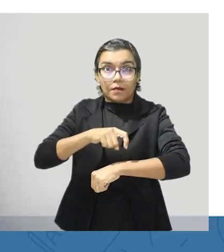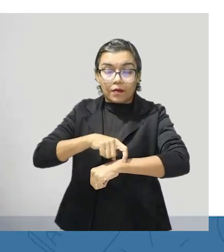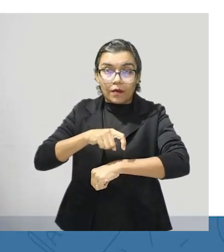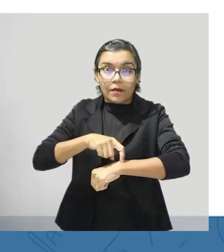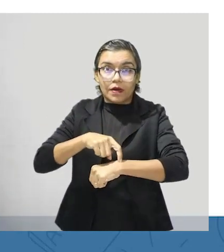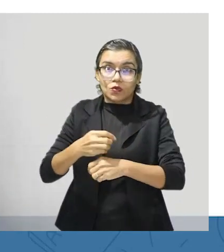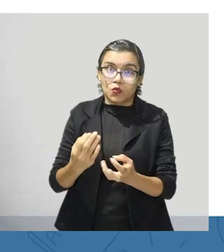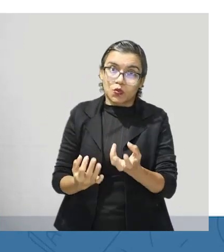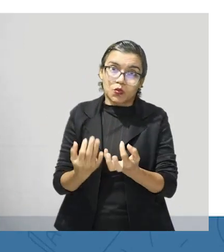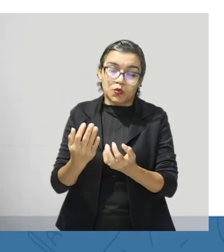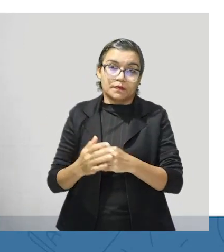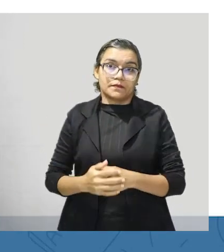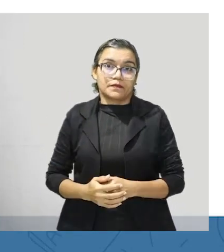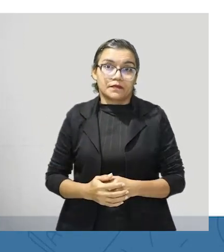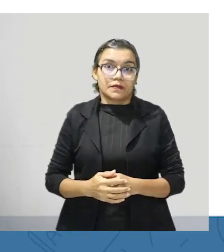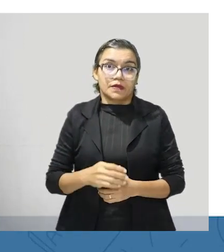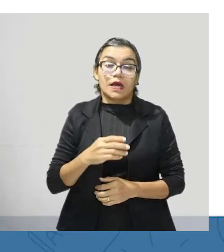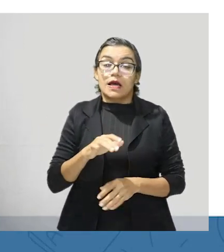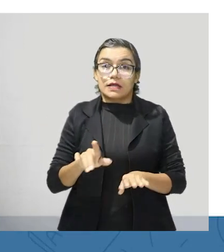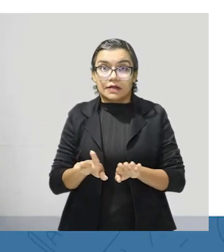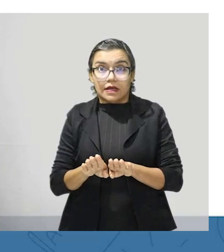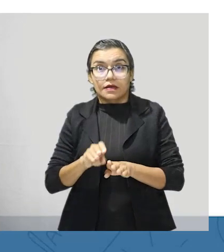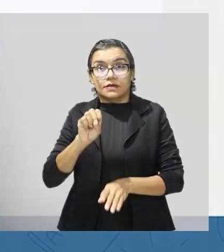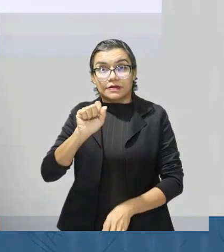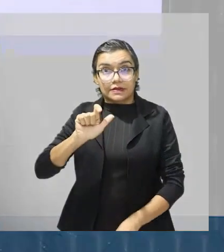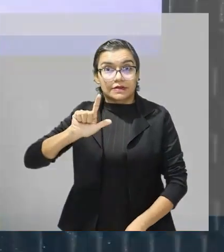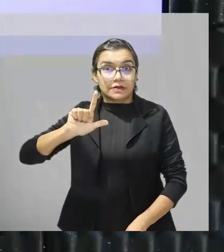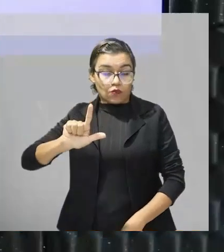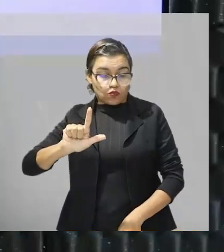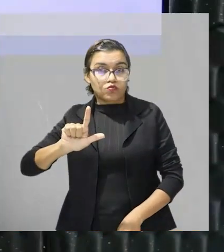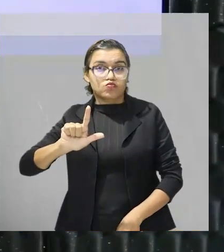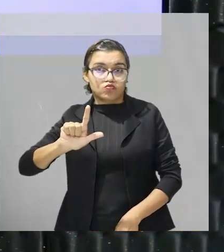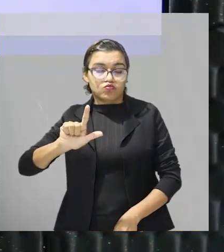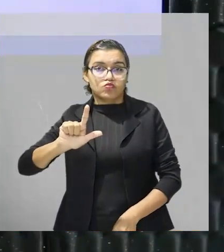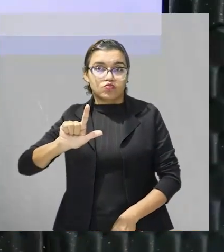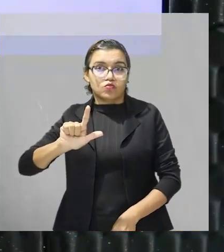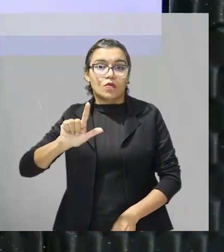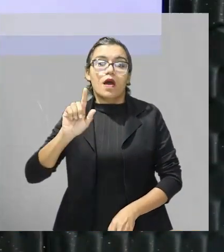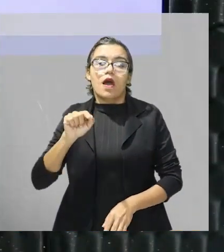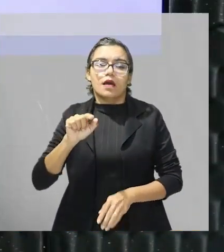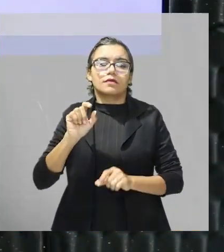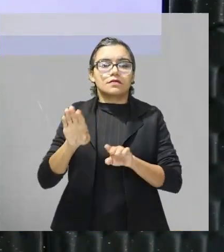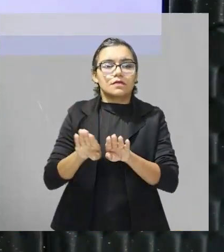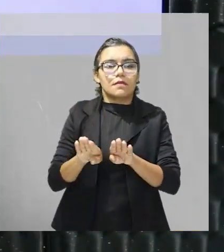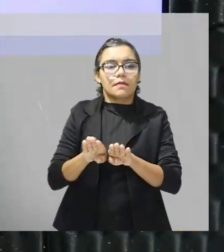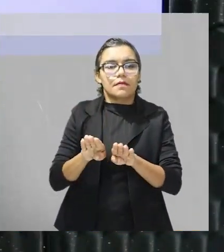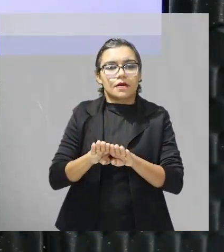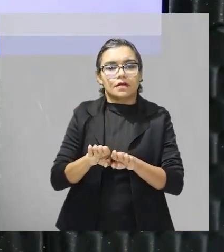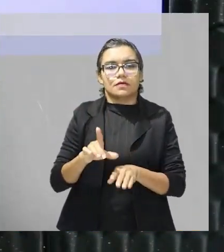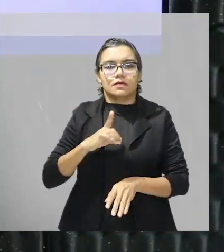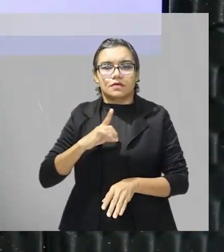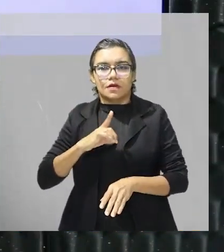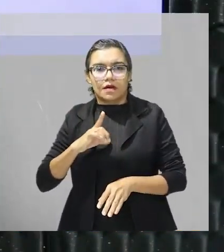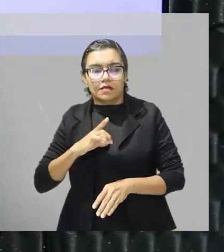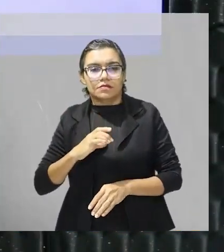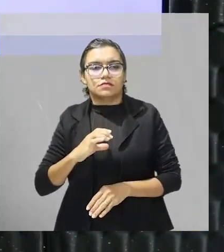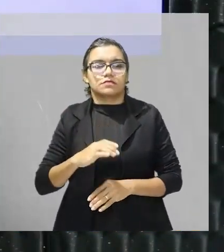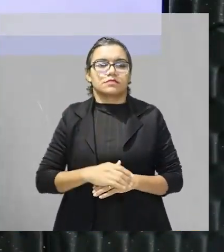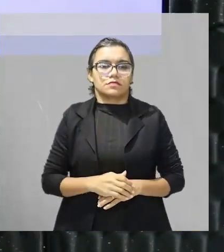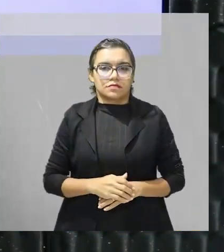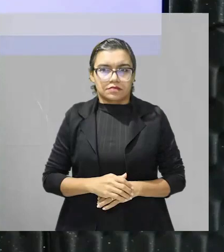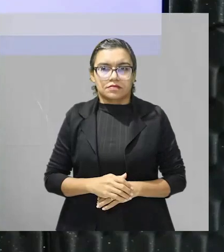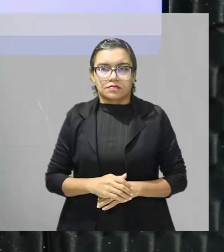além do sal de cozinha né famoso nacl nela se encontram carboidratos proteínas